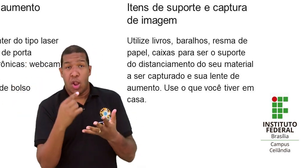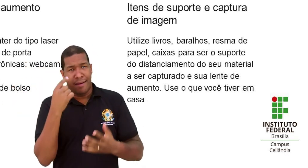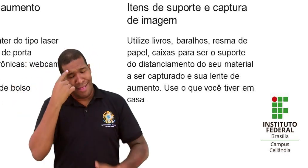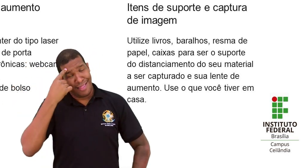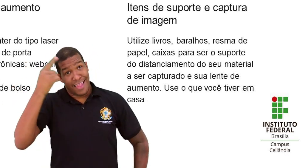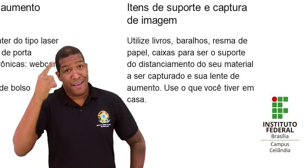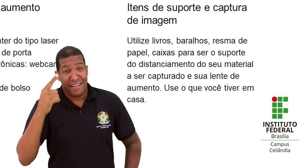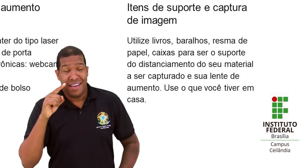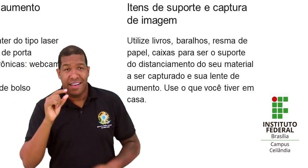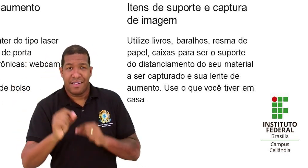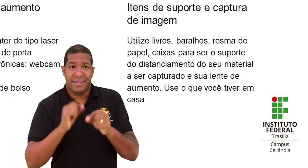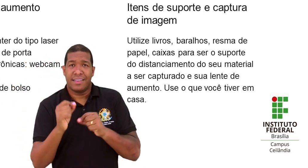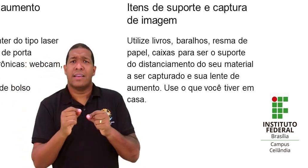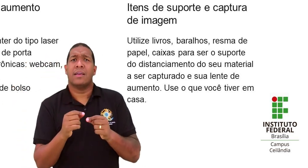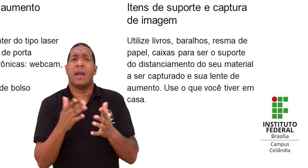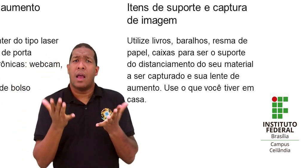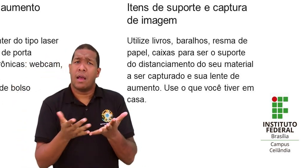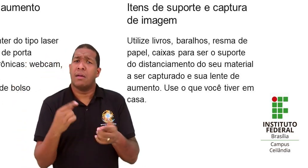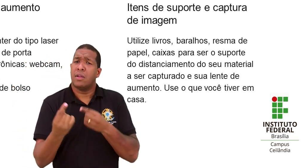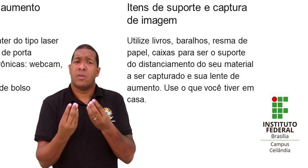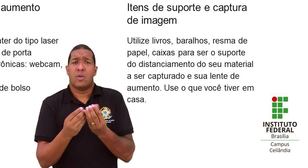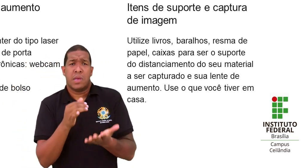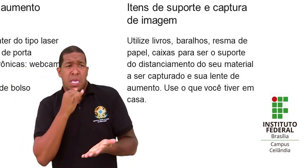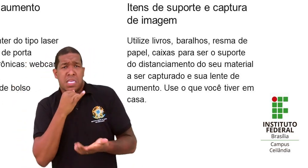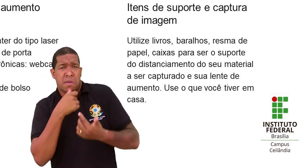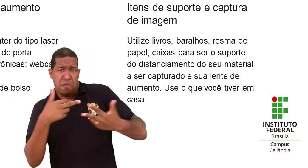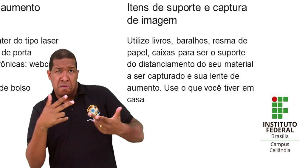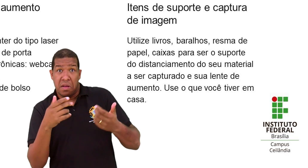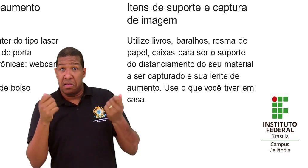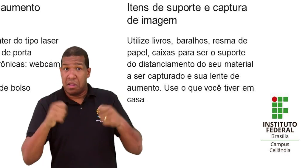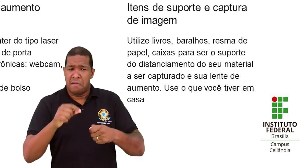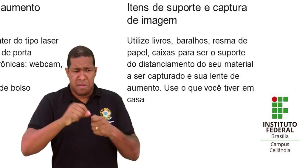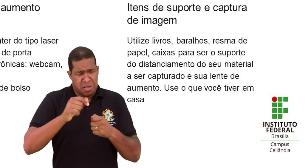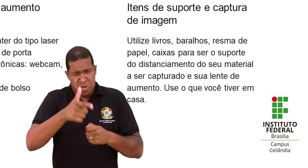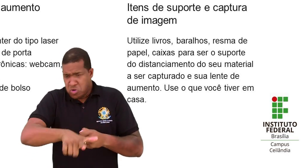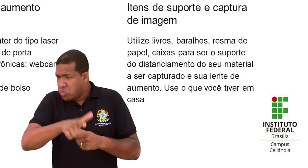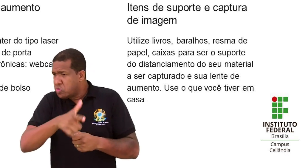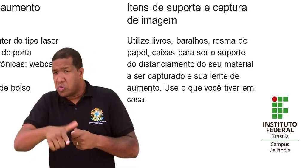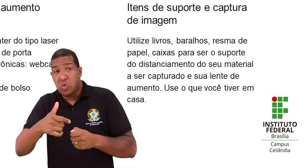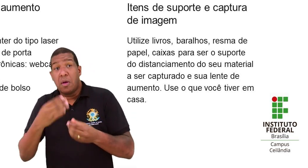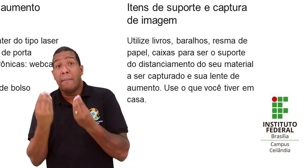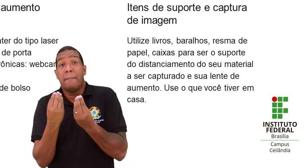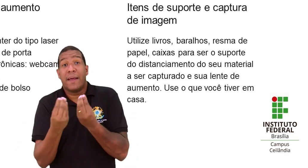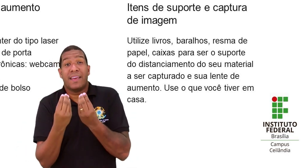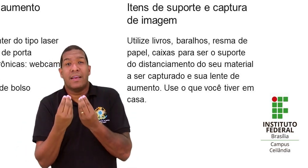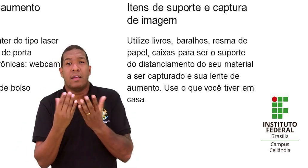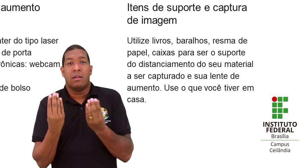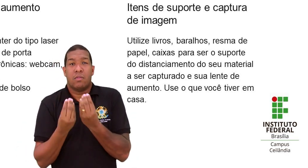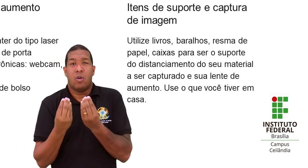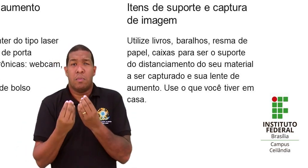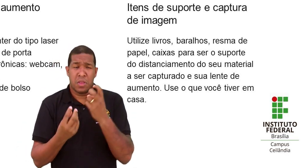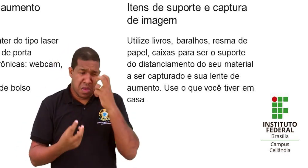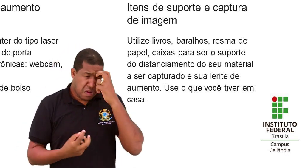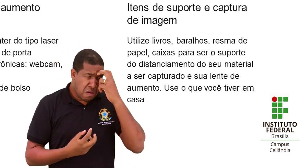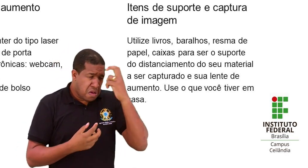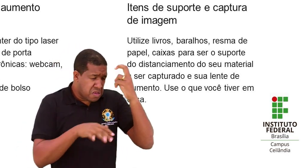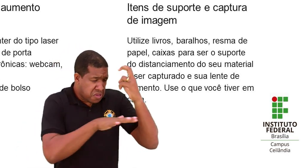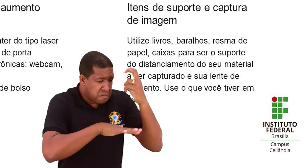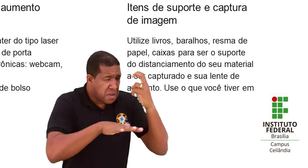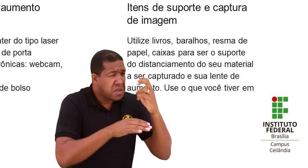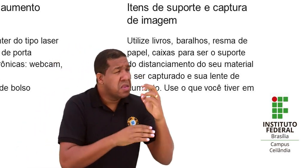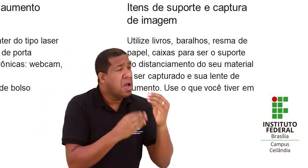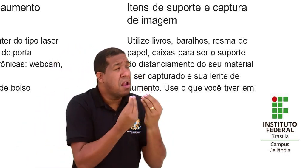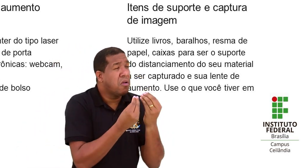serem repetidas dentro de... para que essa questão da distância do conhecimento ela